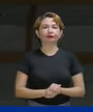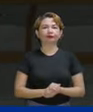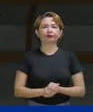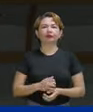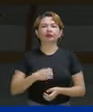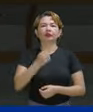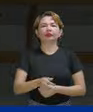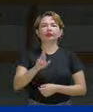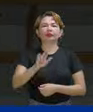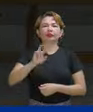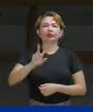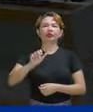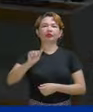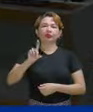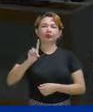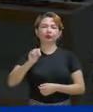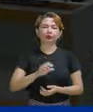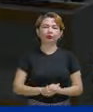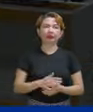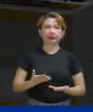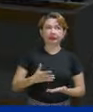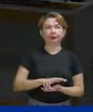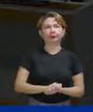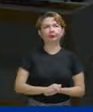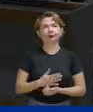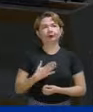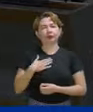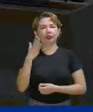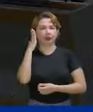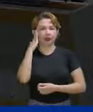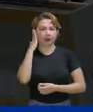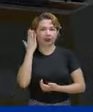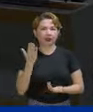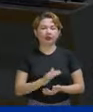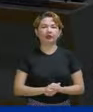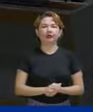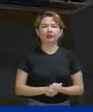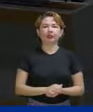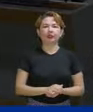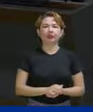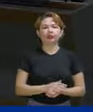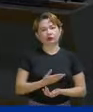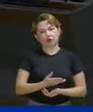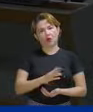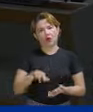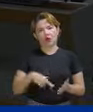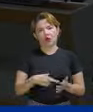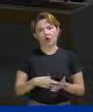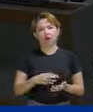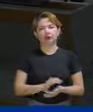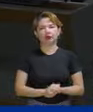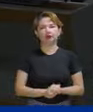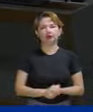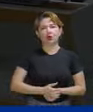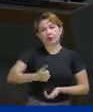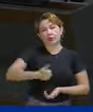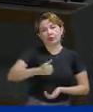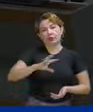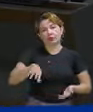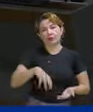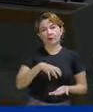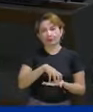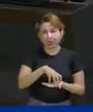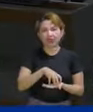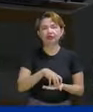Juiz Ivaldo Valente. Presidente, eu tenho o mesmo entendimento deste relator, haja a primazia do mérito, e até